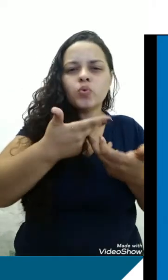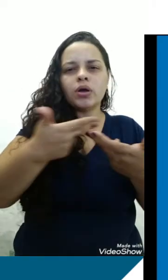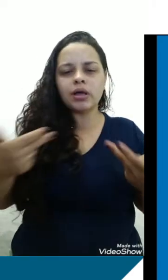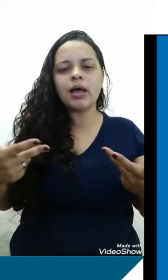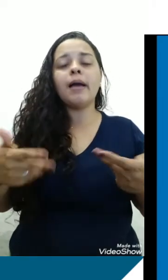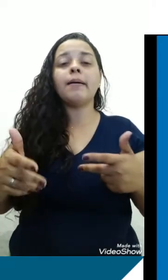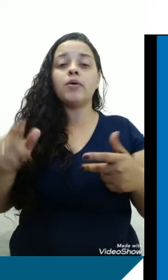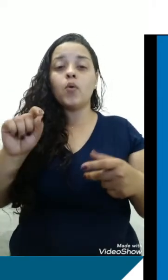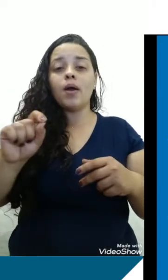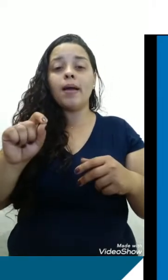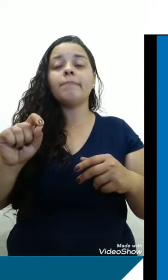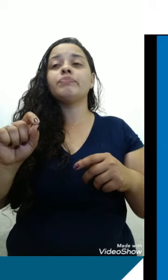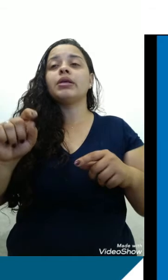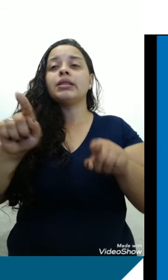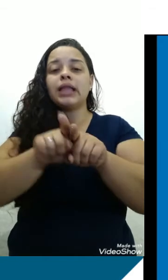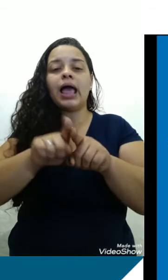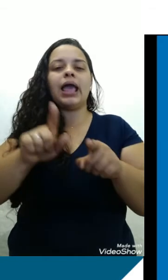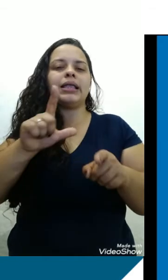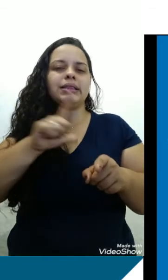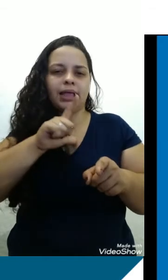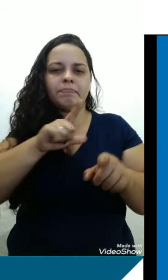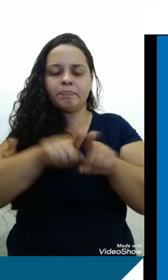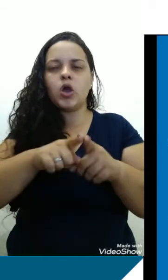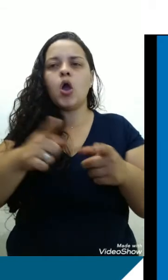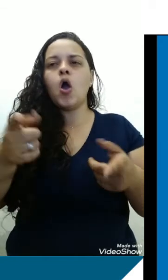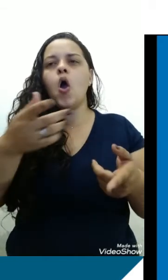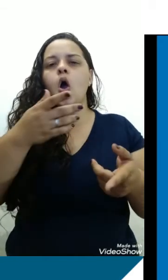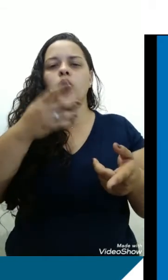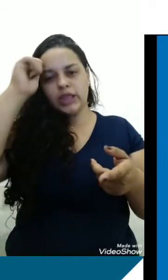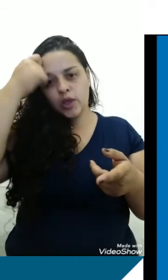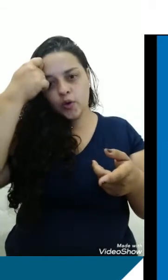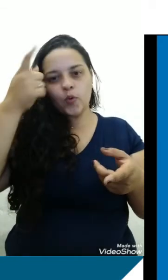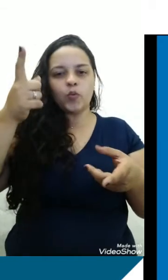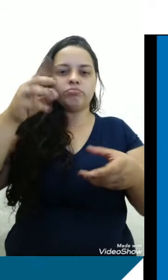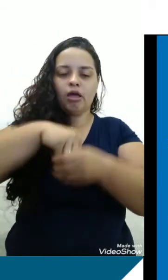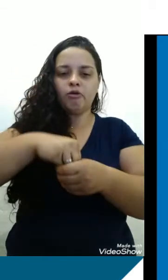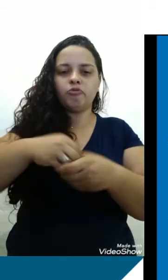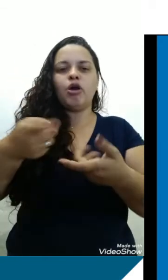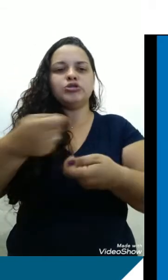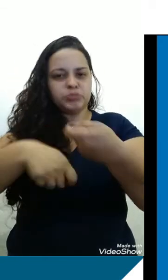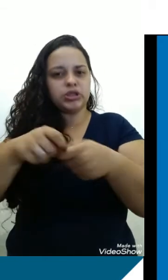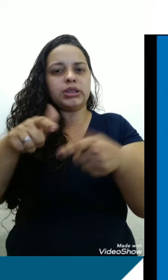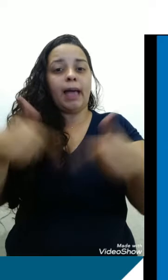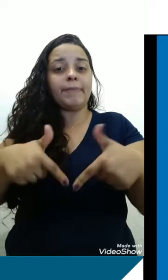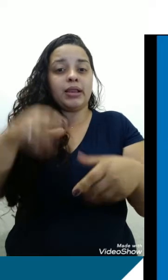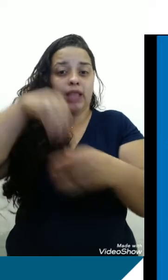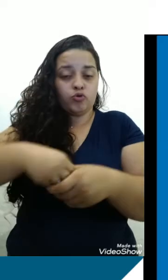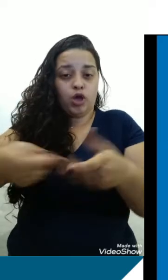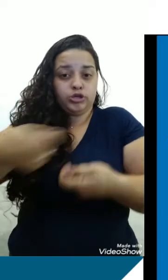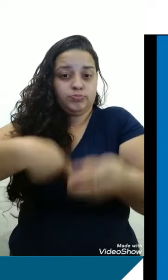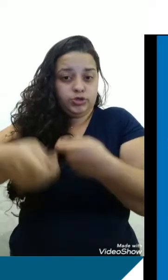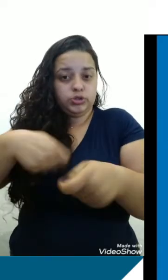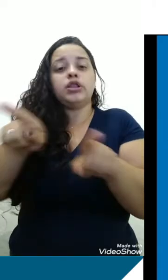açúcar, a gente vê negros também fazendo funções especializadas dentro do engenho, até funções administrativas e